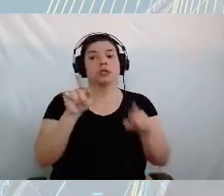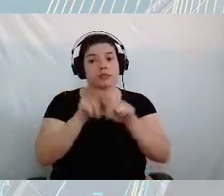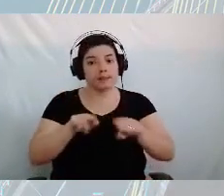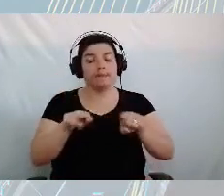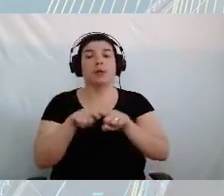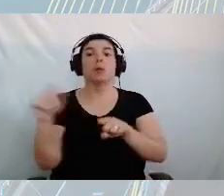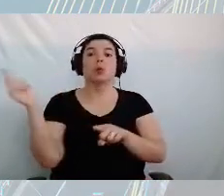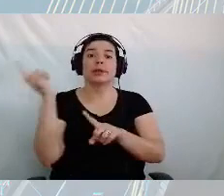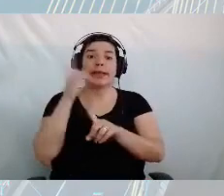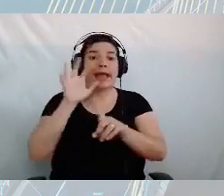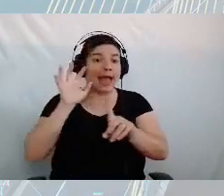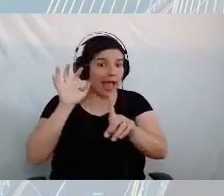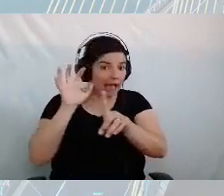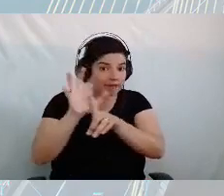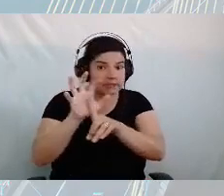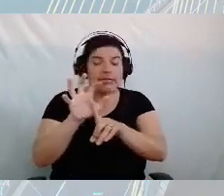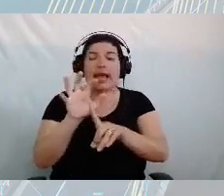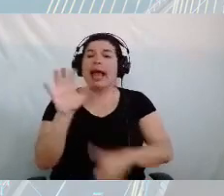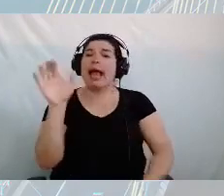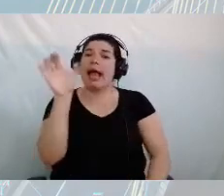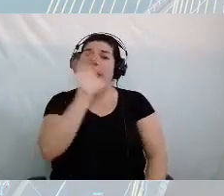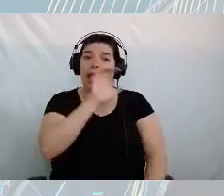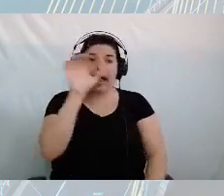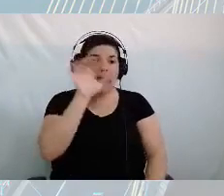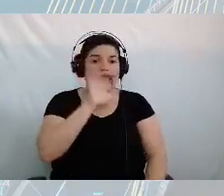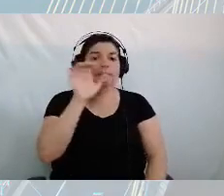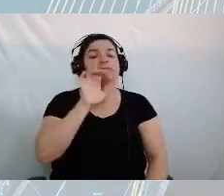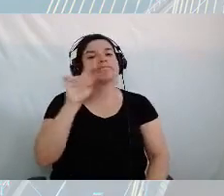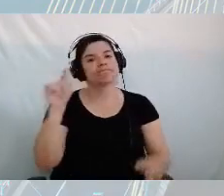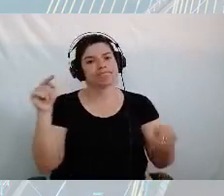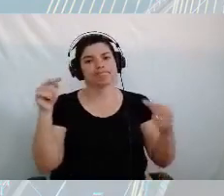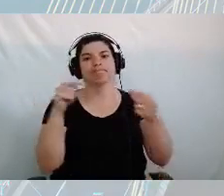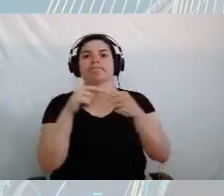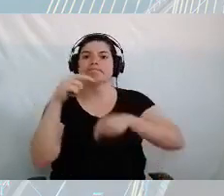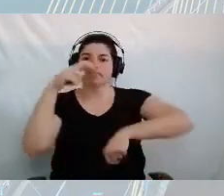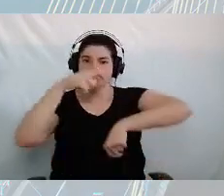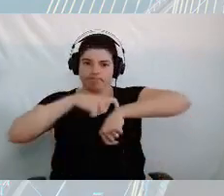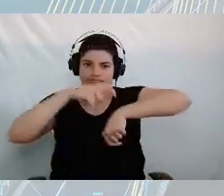impacto em alta velocidade, dado ao prazo que a gente tinha.